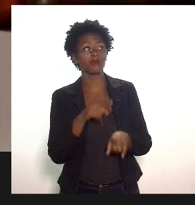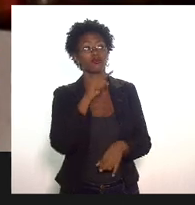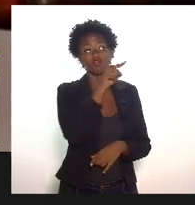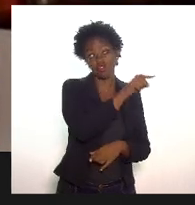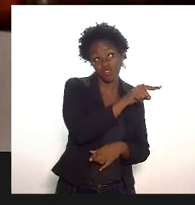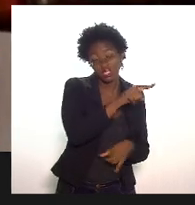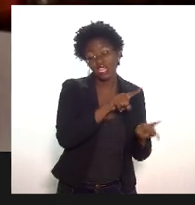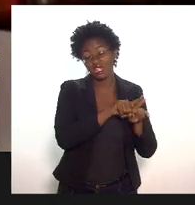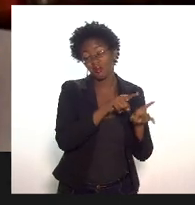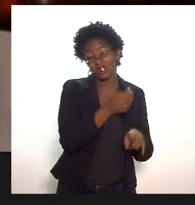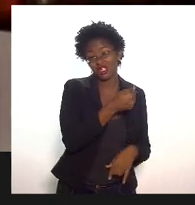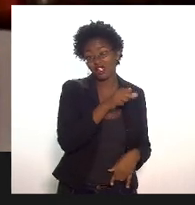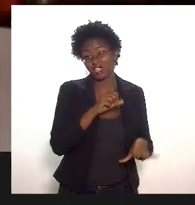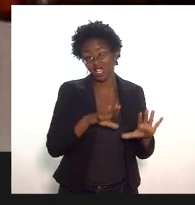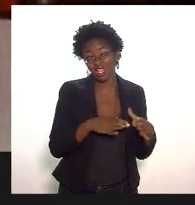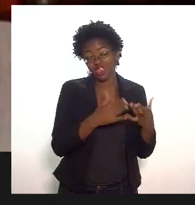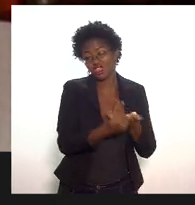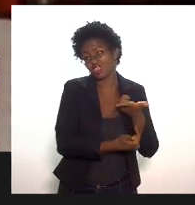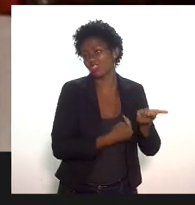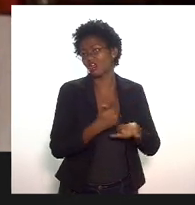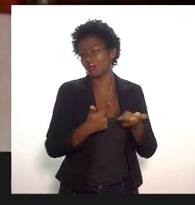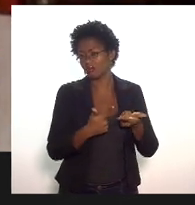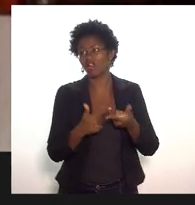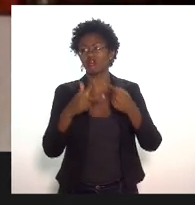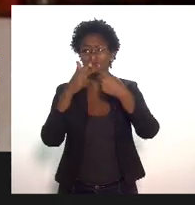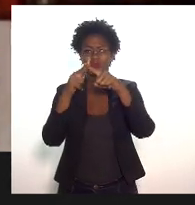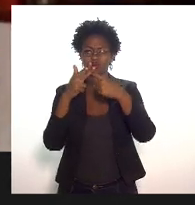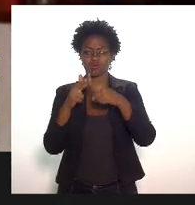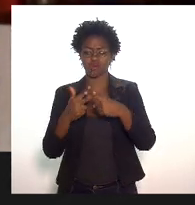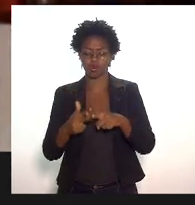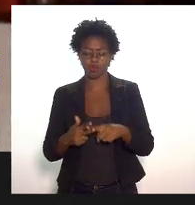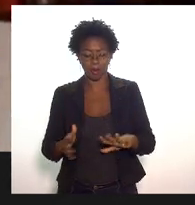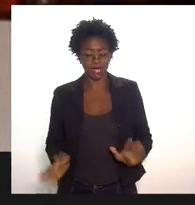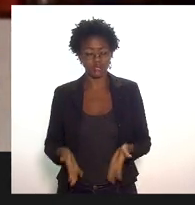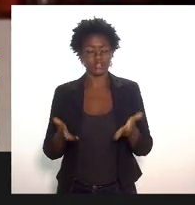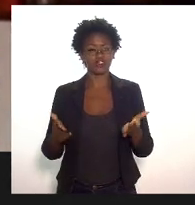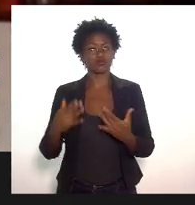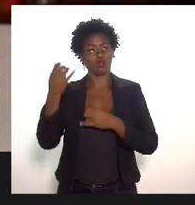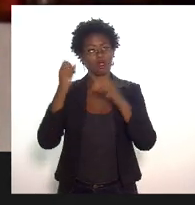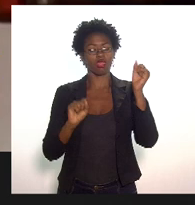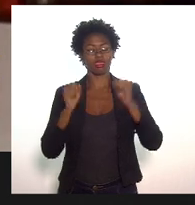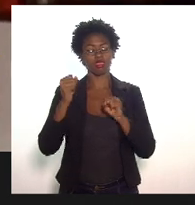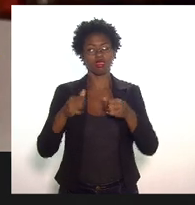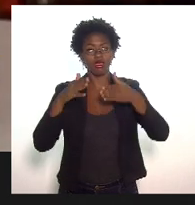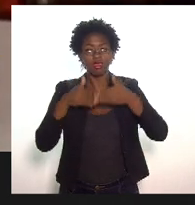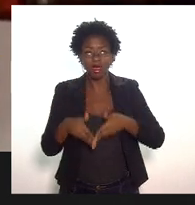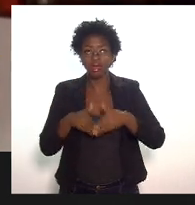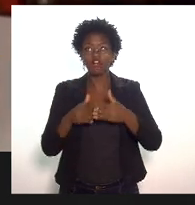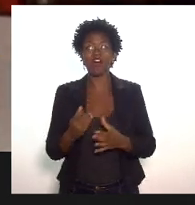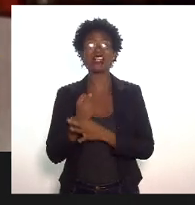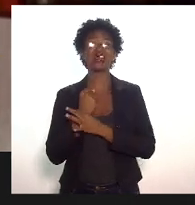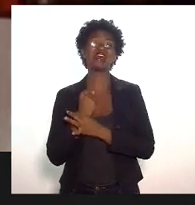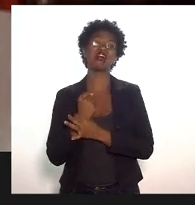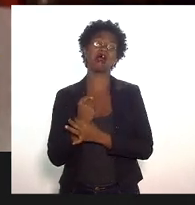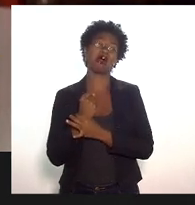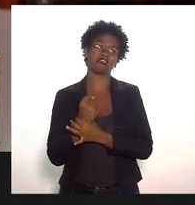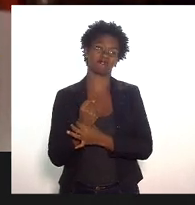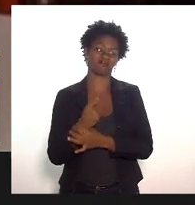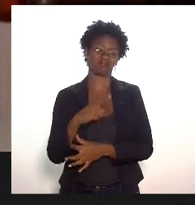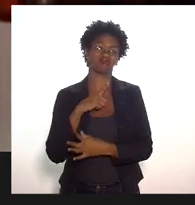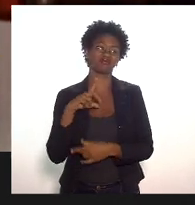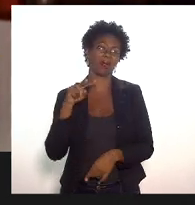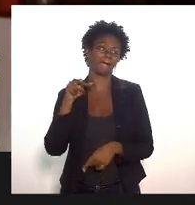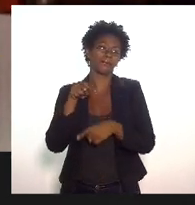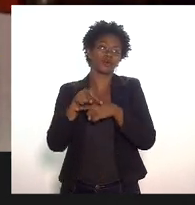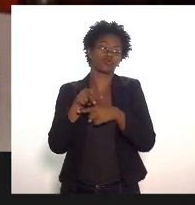de emendas que possam fortalecer a indústria naval e garantir que existe o mínimo de